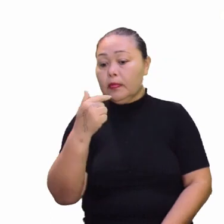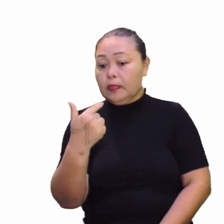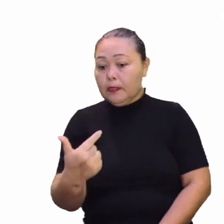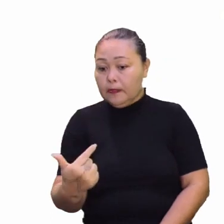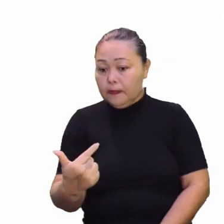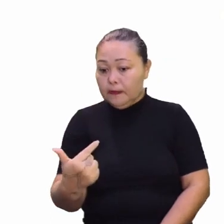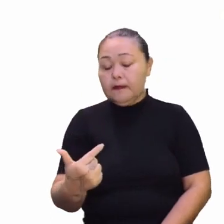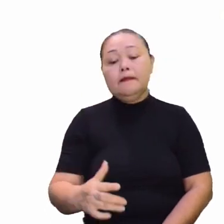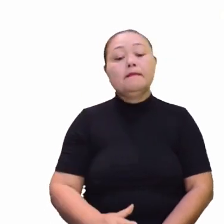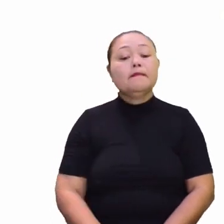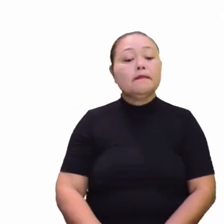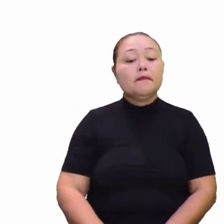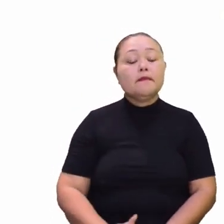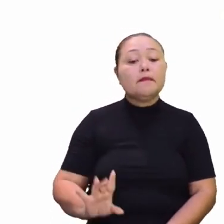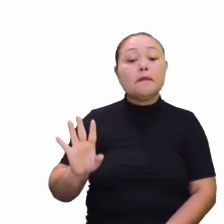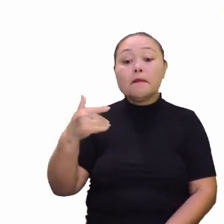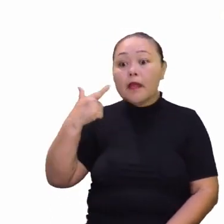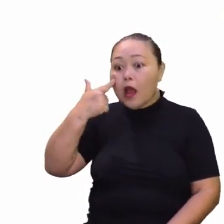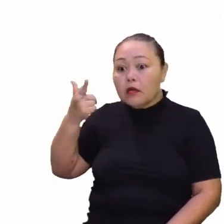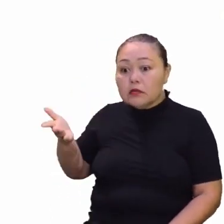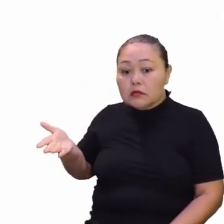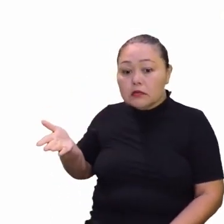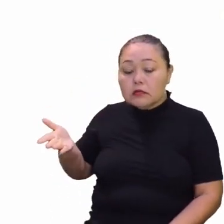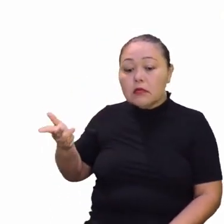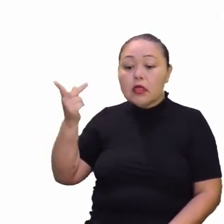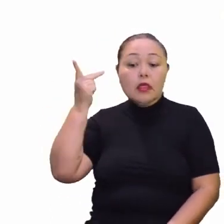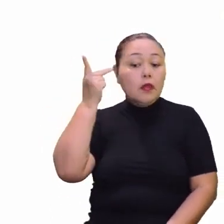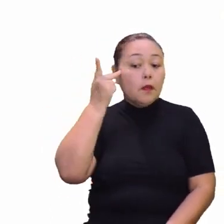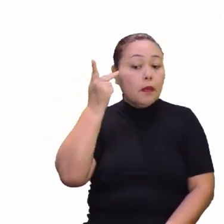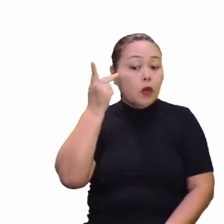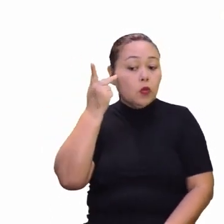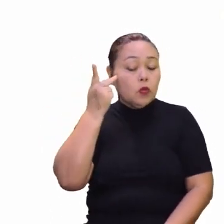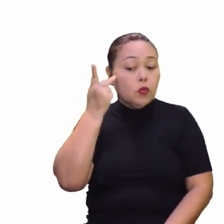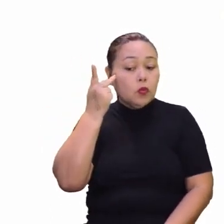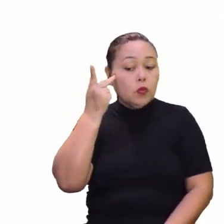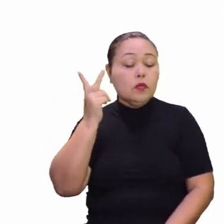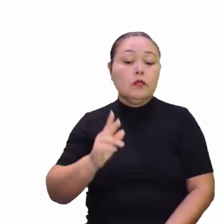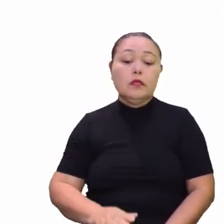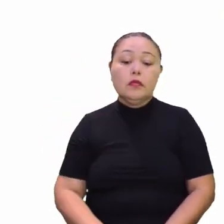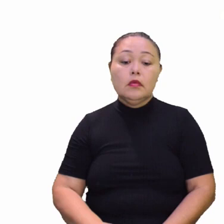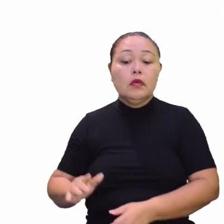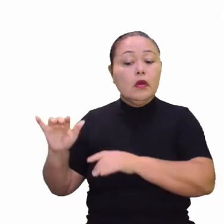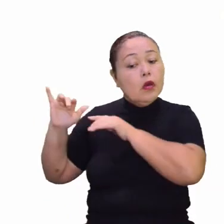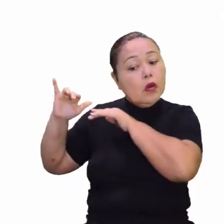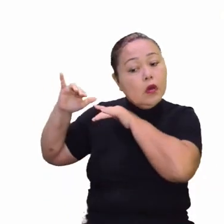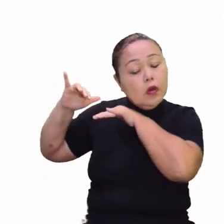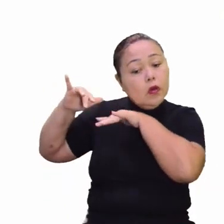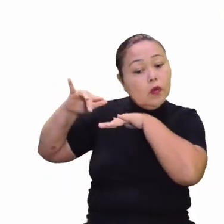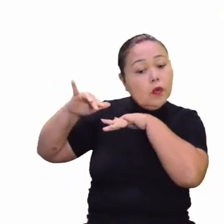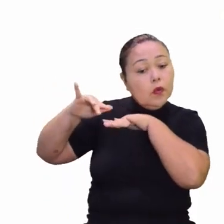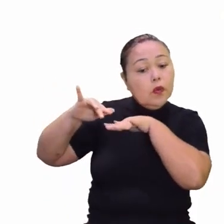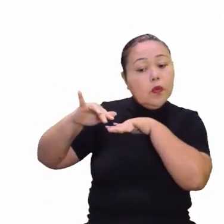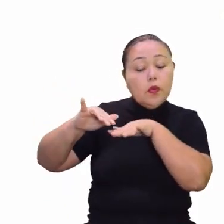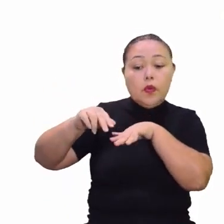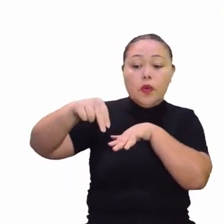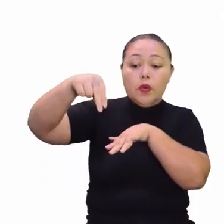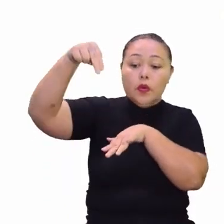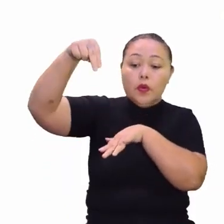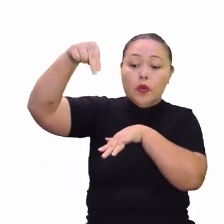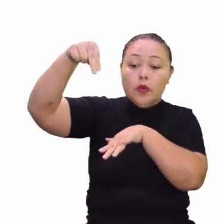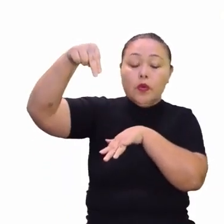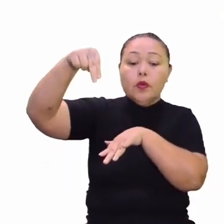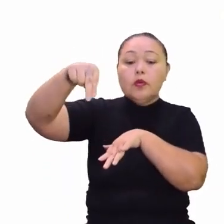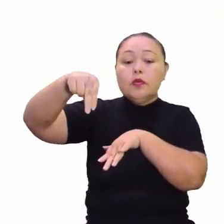Exatamente. E olha só, galera, olha de onde ele saiu. Ó, São Paulo em direção a norte, né?